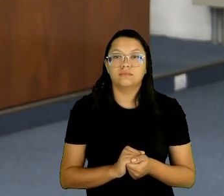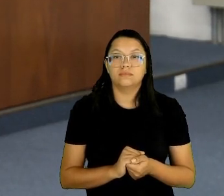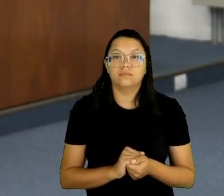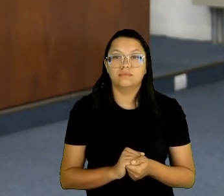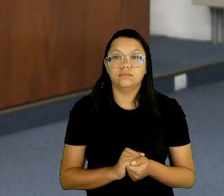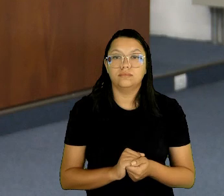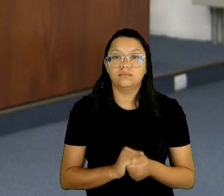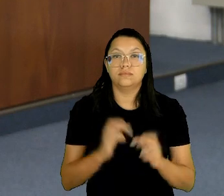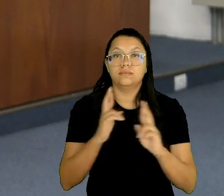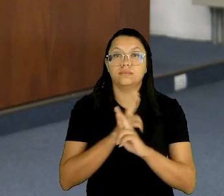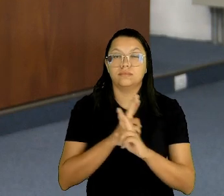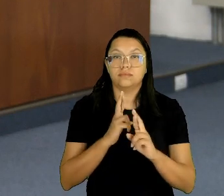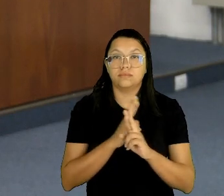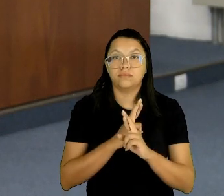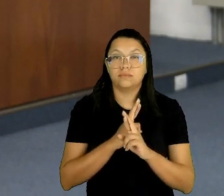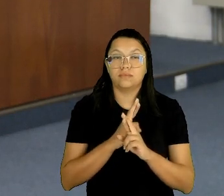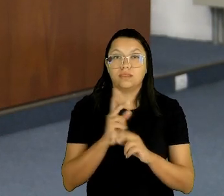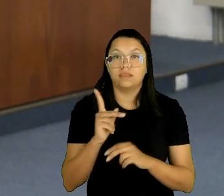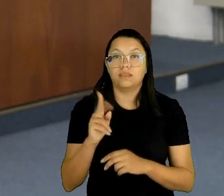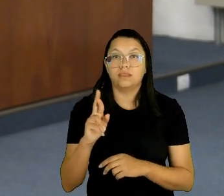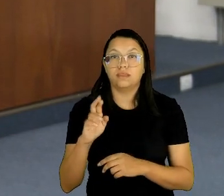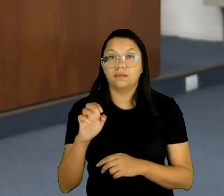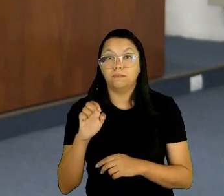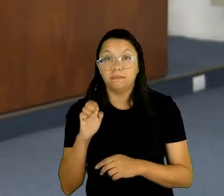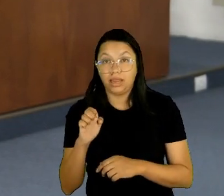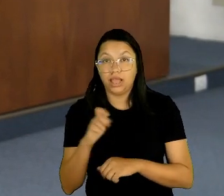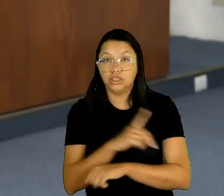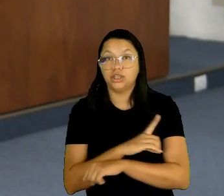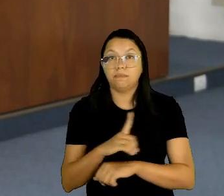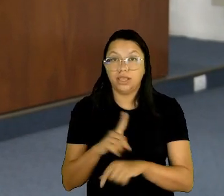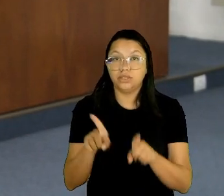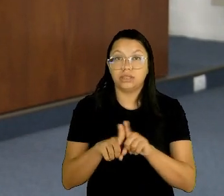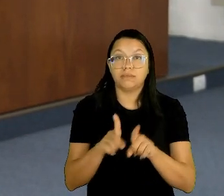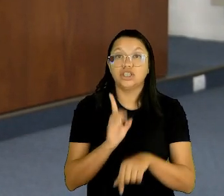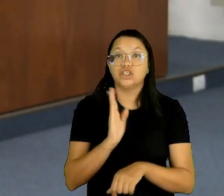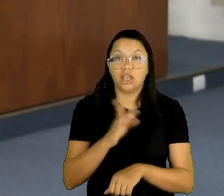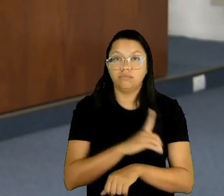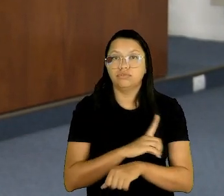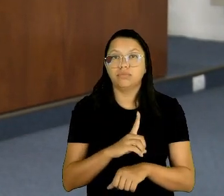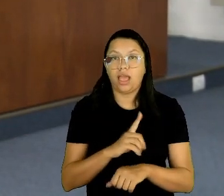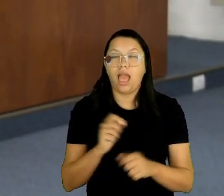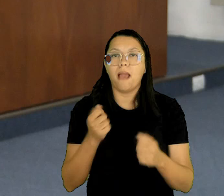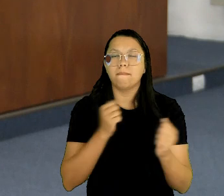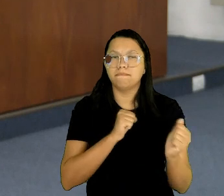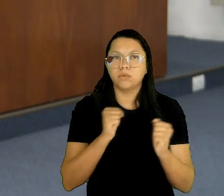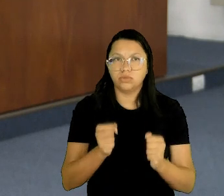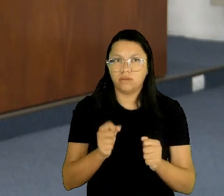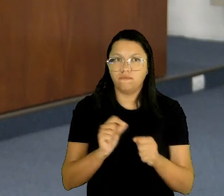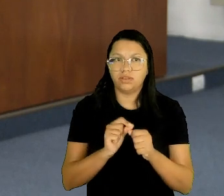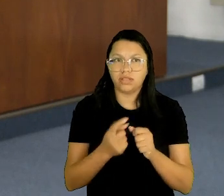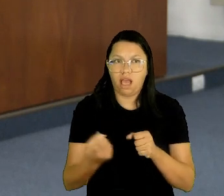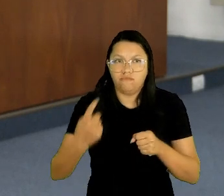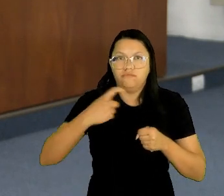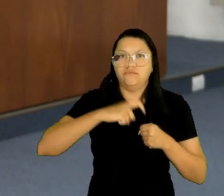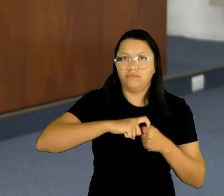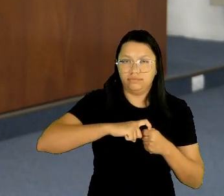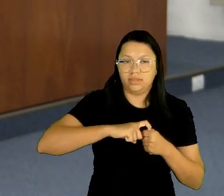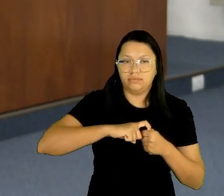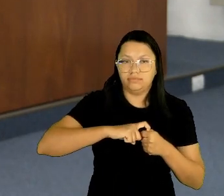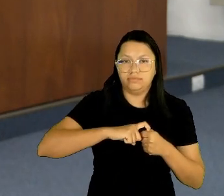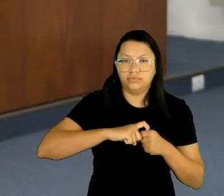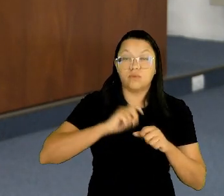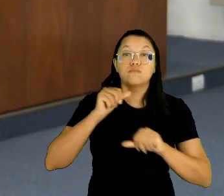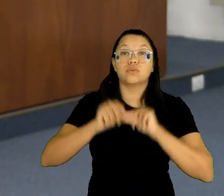Por gentileza, em relação a pré-diabetes e diabetes, é possível haver a remissão, né?